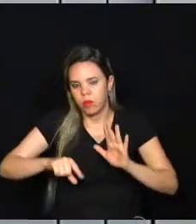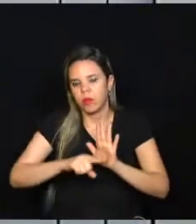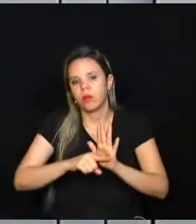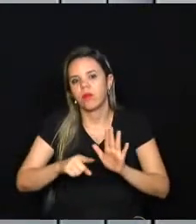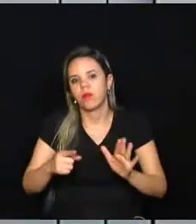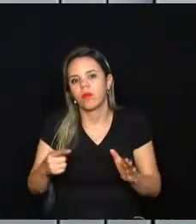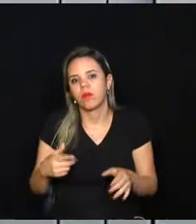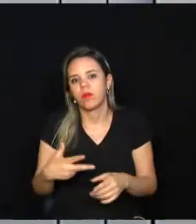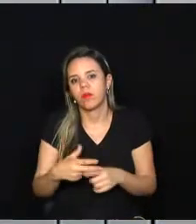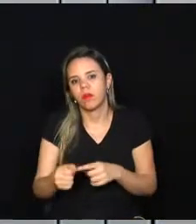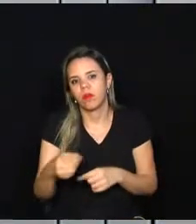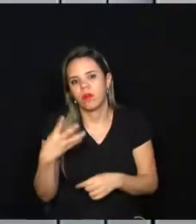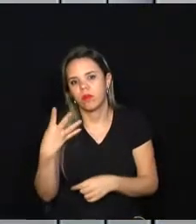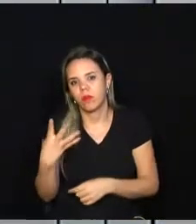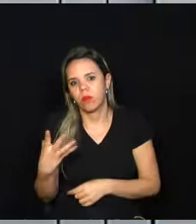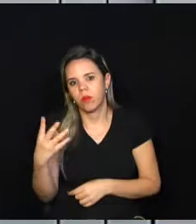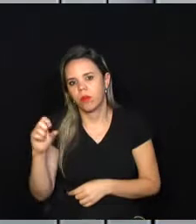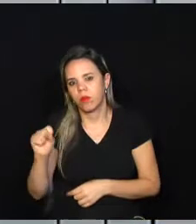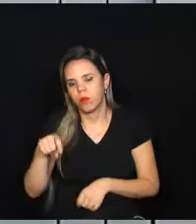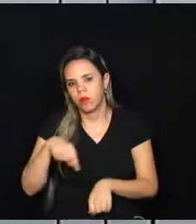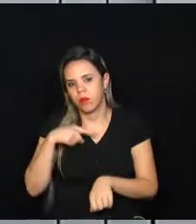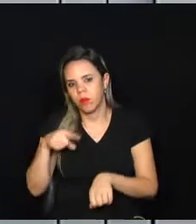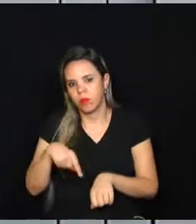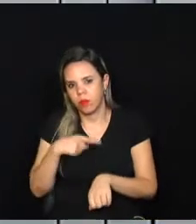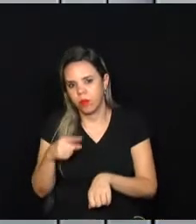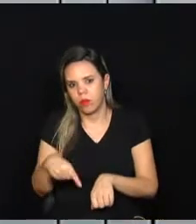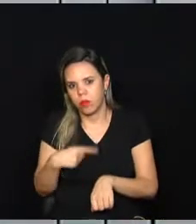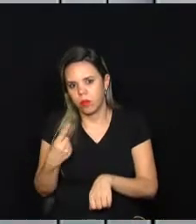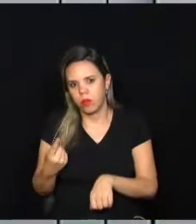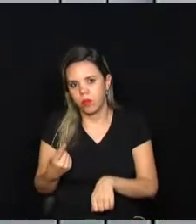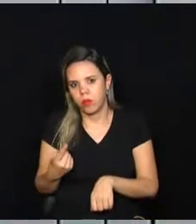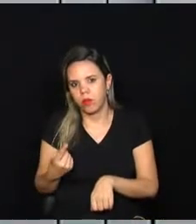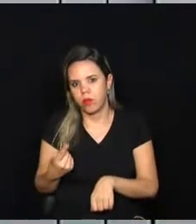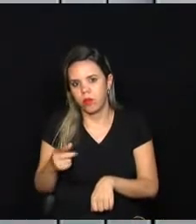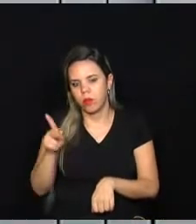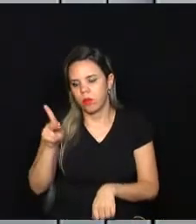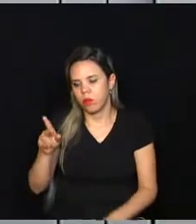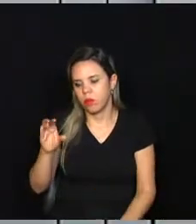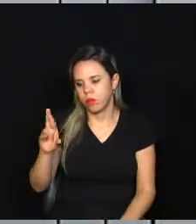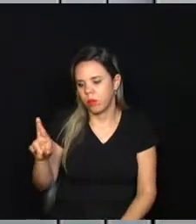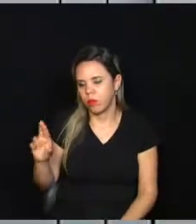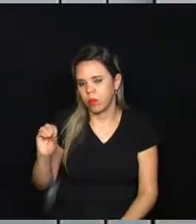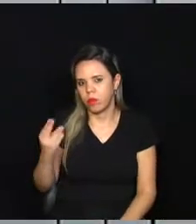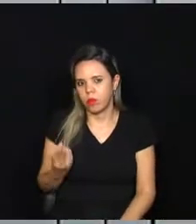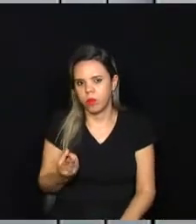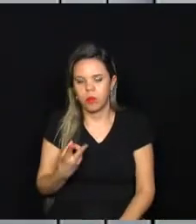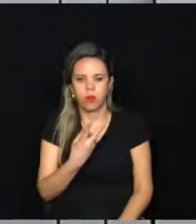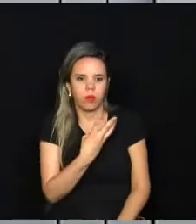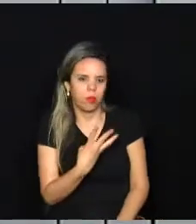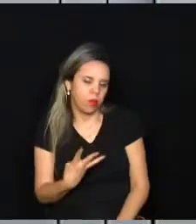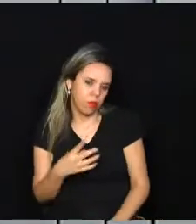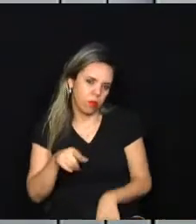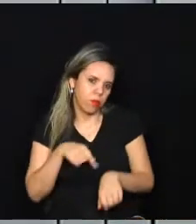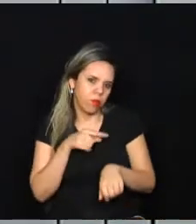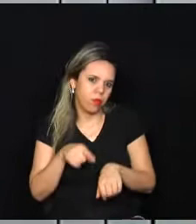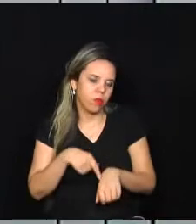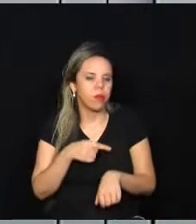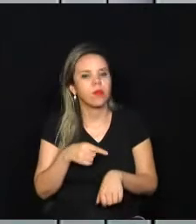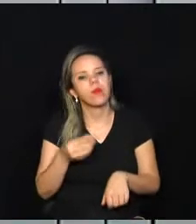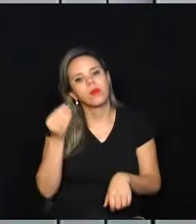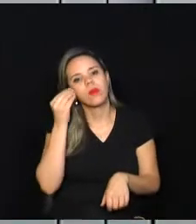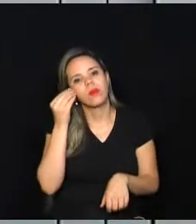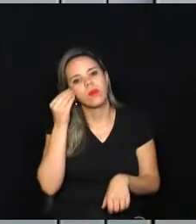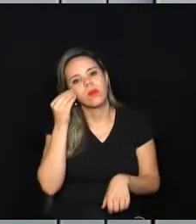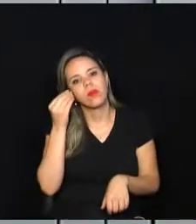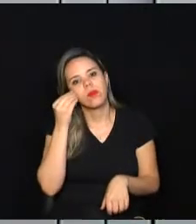com validade de 48 horas para o do tipo PCR ou 24 horas para os testes